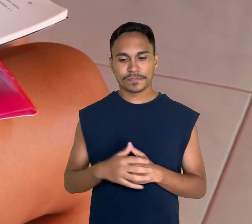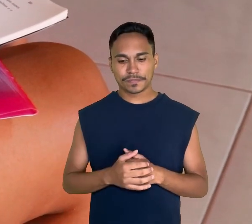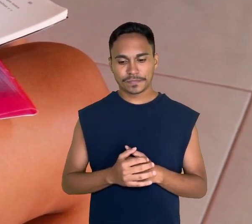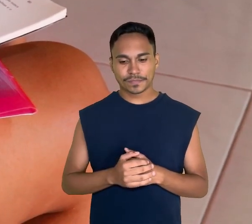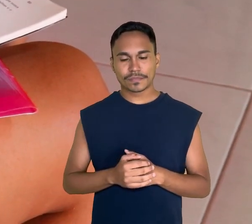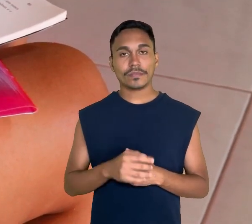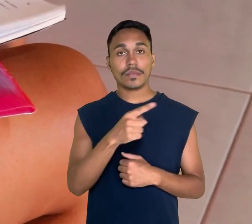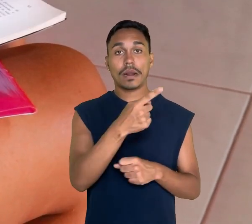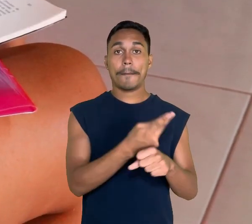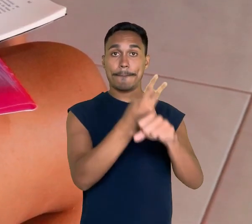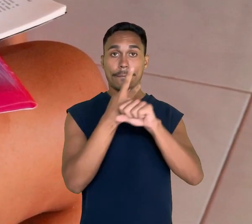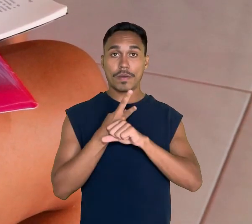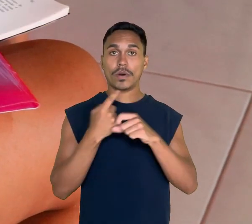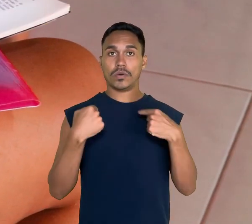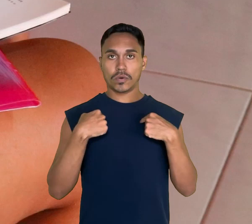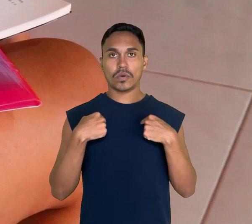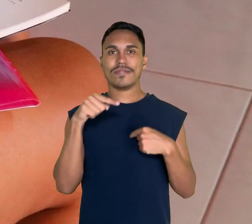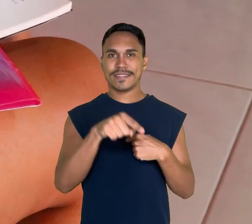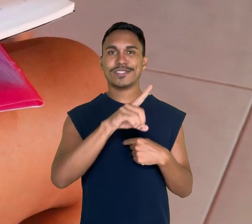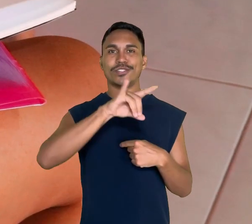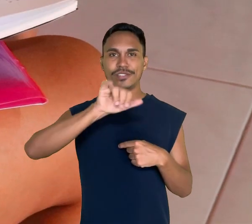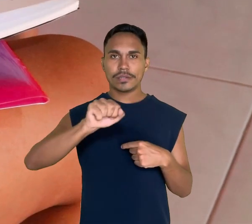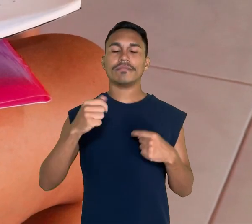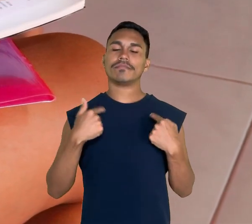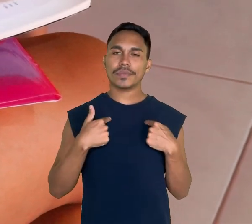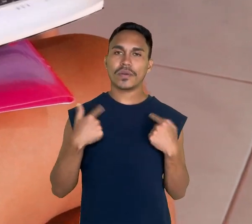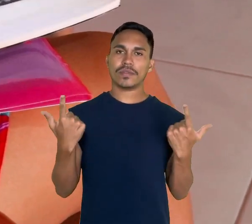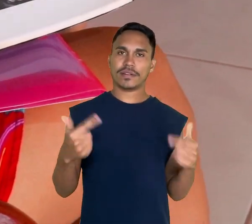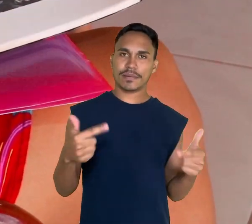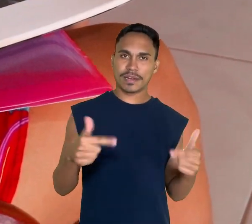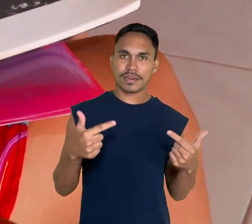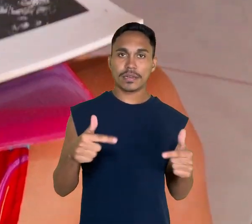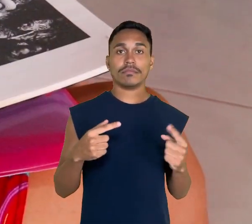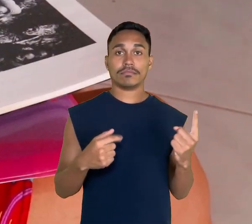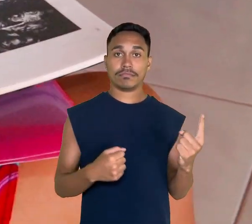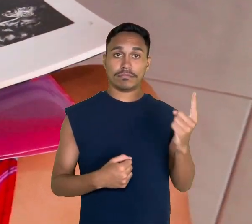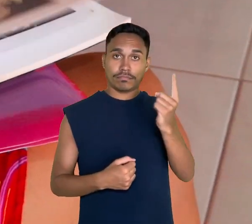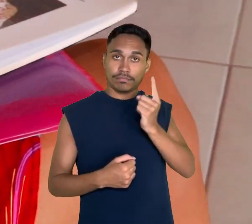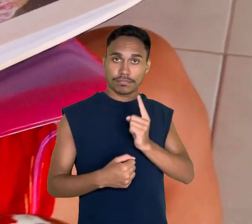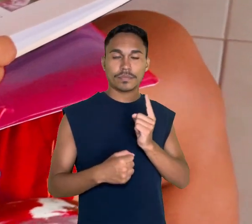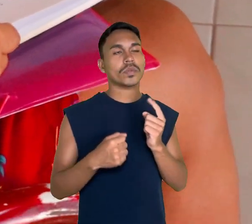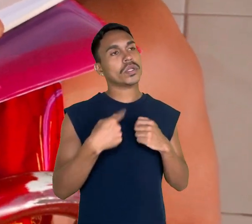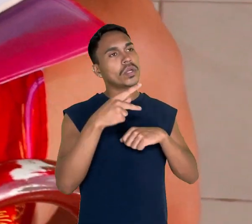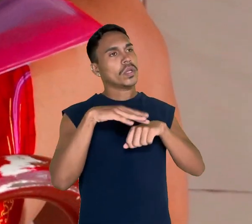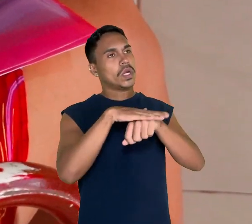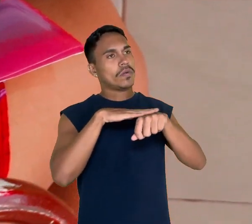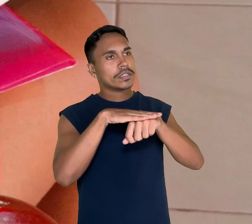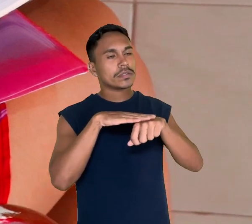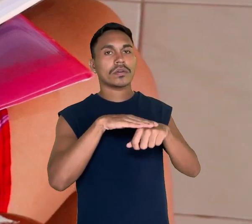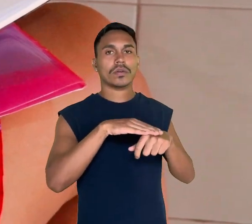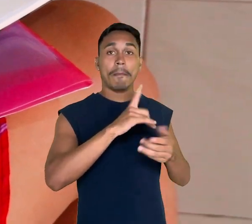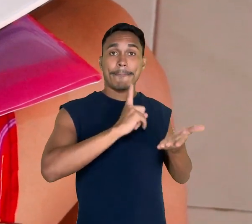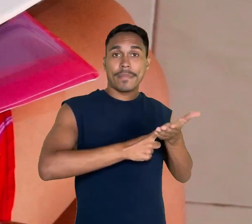Cariri e me procurou. Eu estava nesse dia trabalhando, e aí ele chegou e a